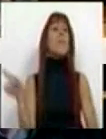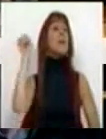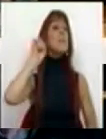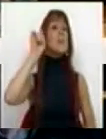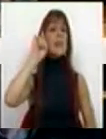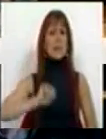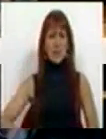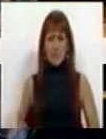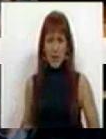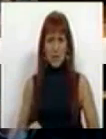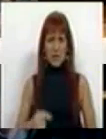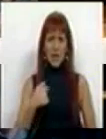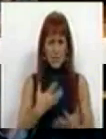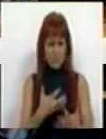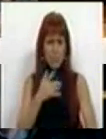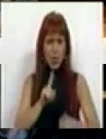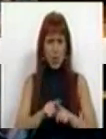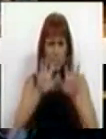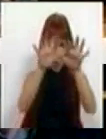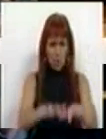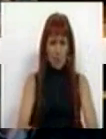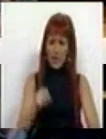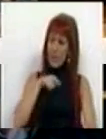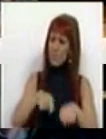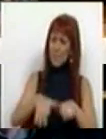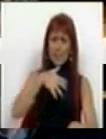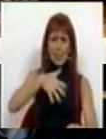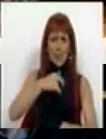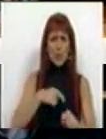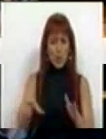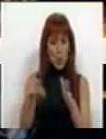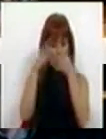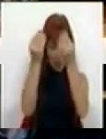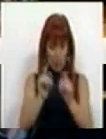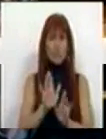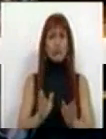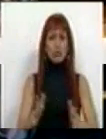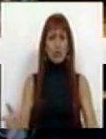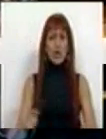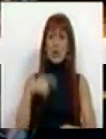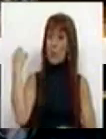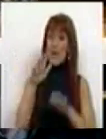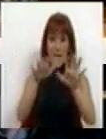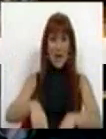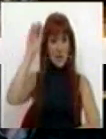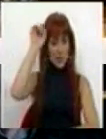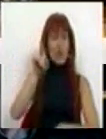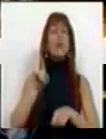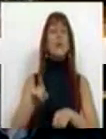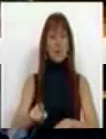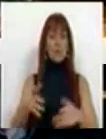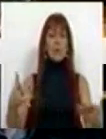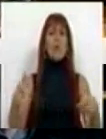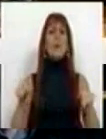acima de tudo queria realçar o parlamentar foi o legislador foi o presidente da assembleia da república